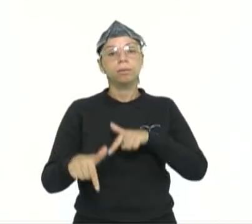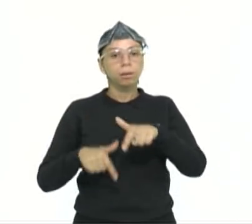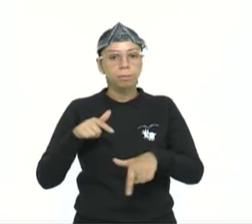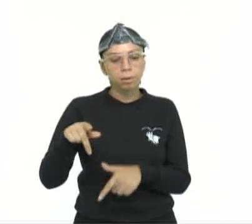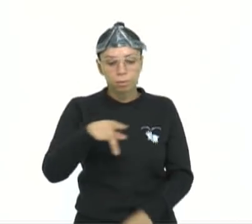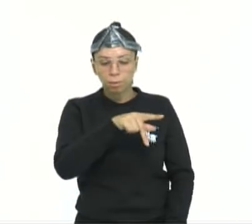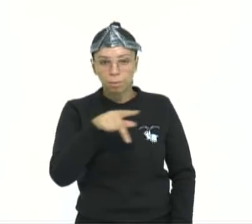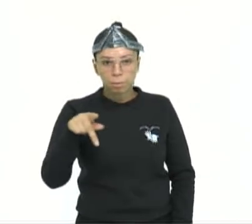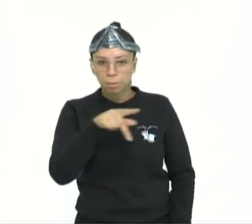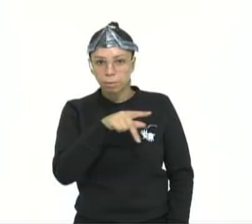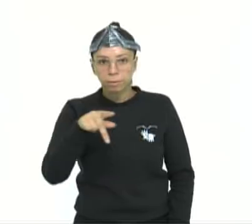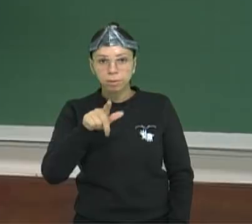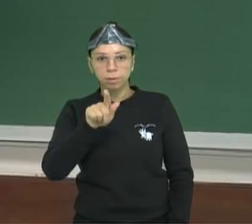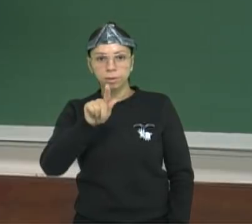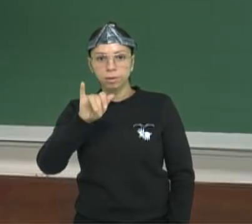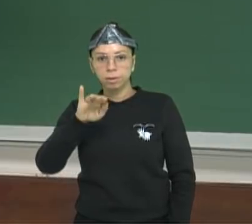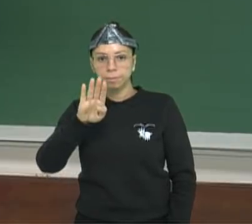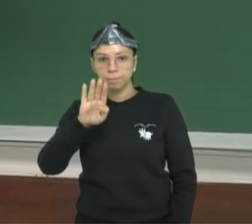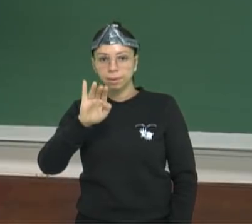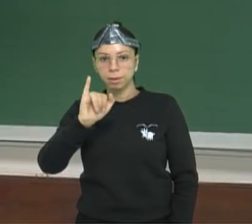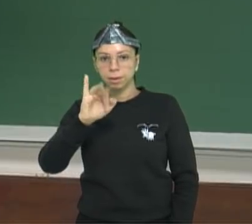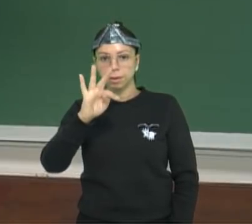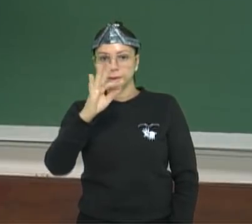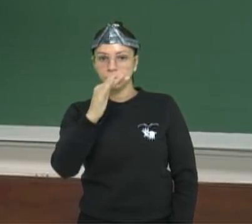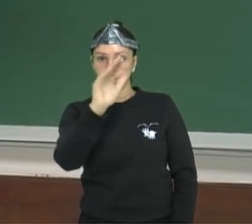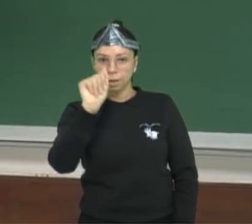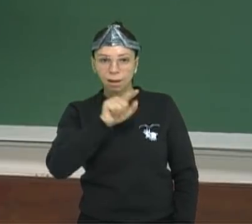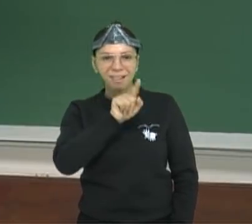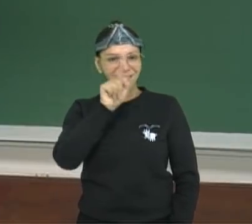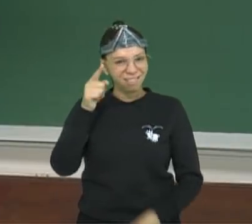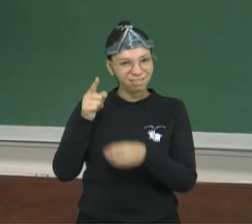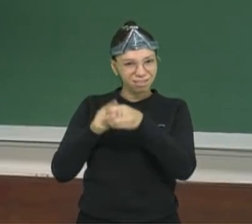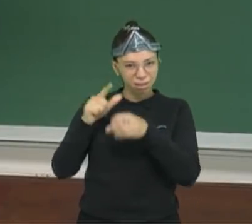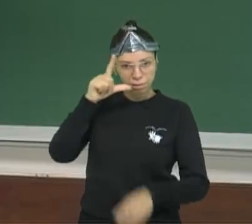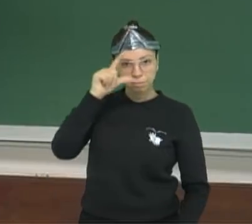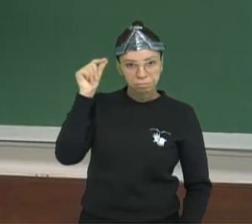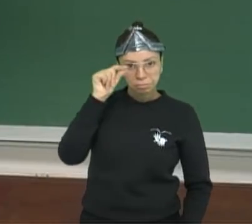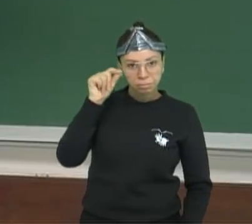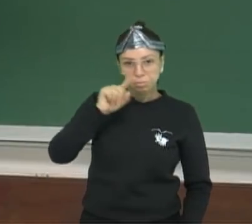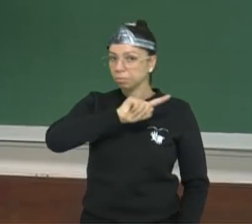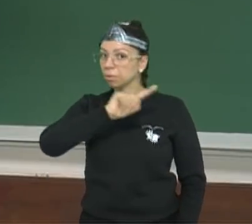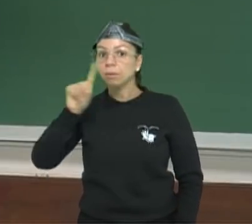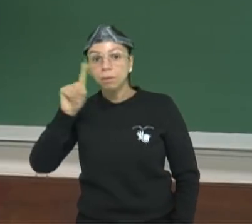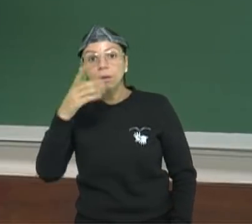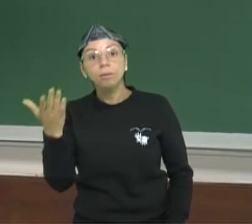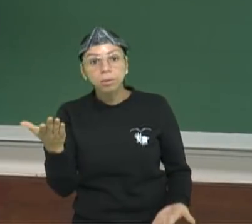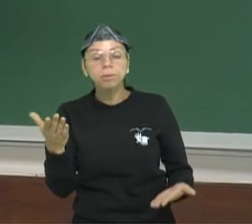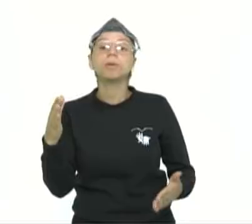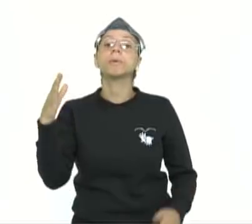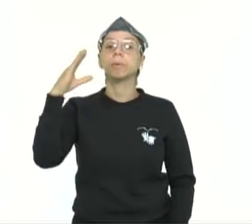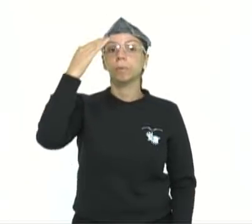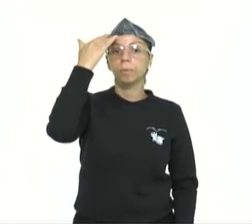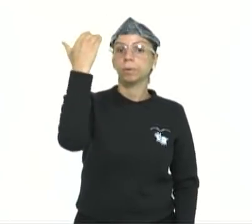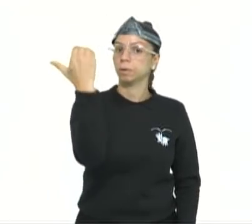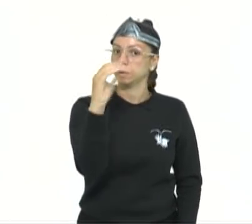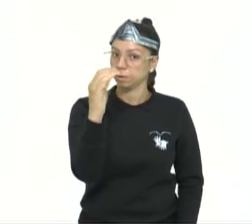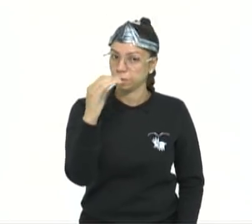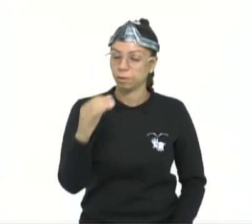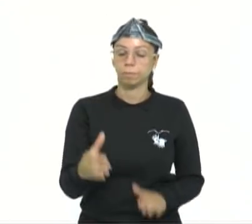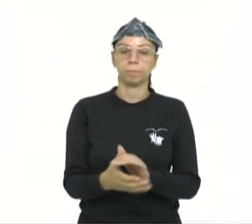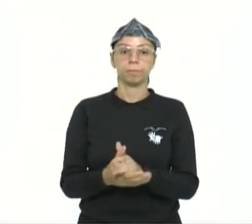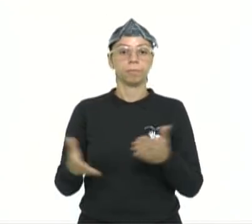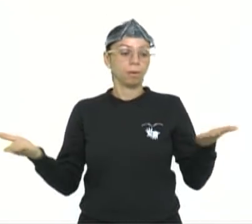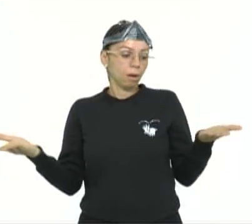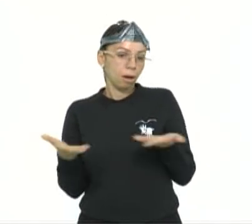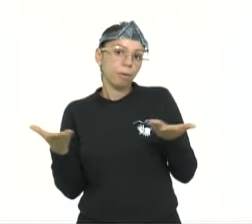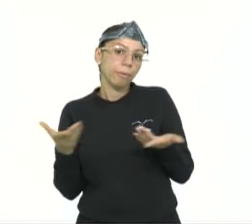Guarapuava? Não, né, gente? Na Gibiteca de Curitiba. E atualmente, ele publica HQs em diversos países? Sim, lembra